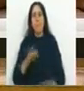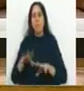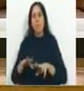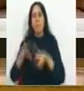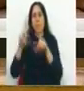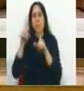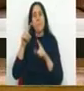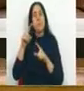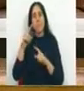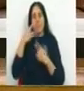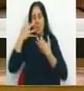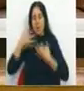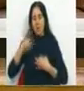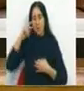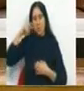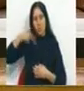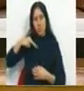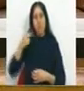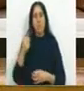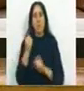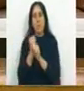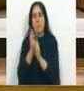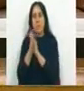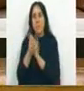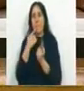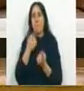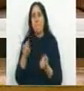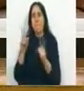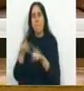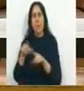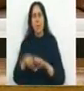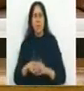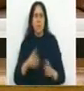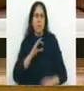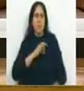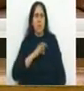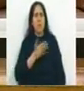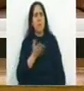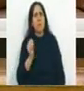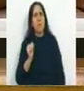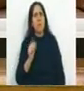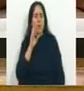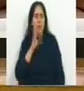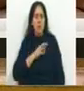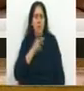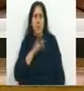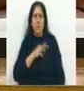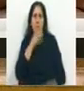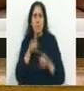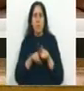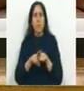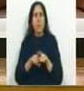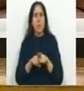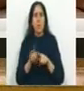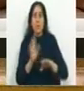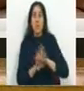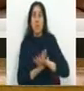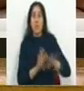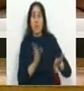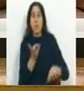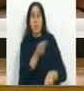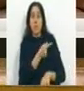da autoestima e da inserção no mercado de trabalho. Mas, meus senhores, senhoras e senhores deputados das